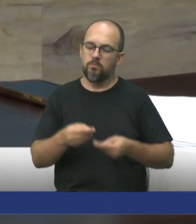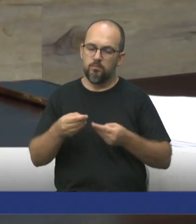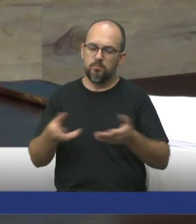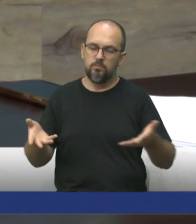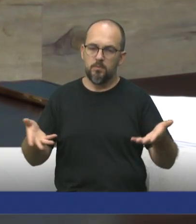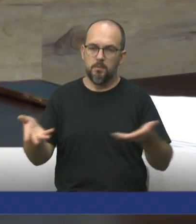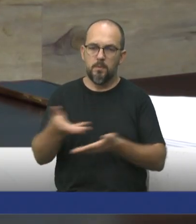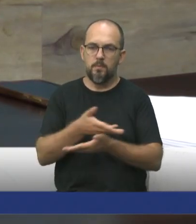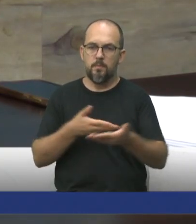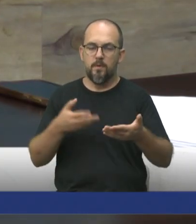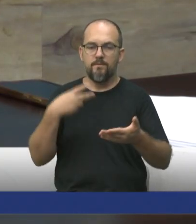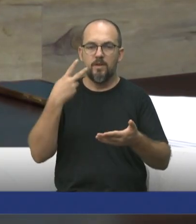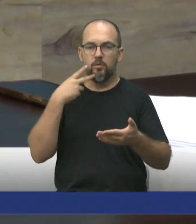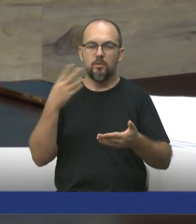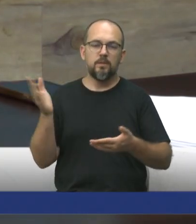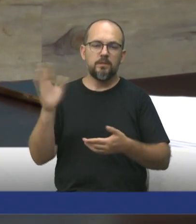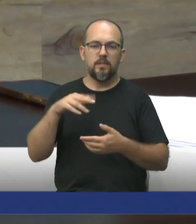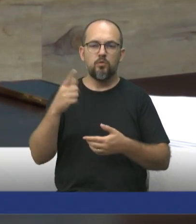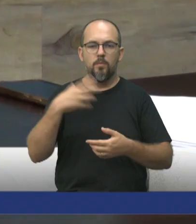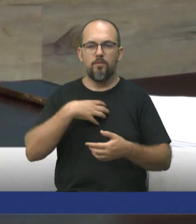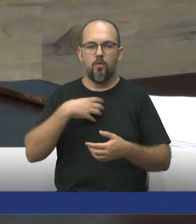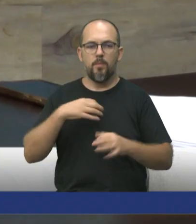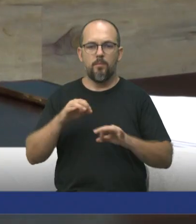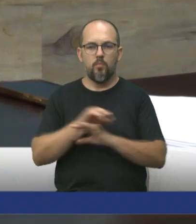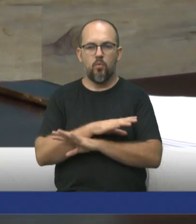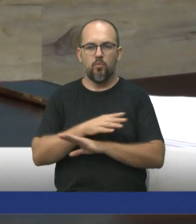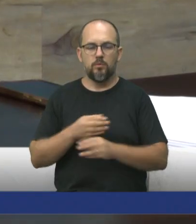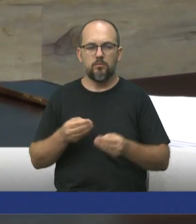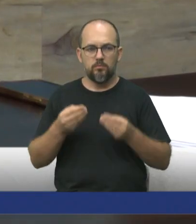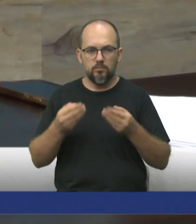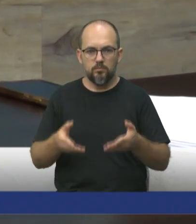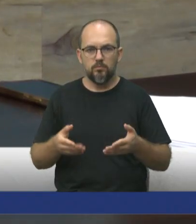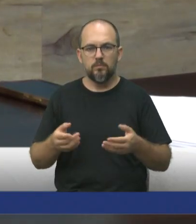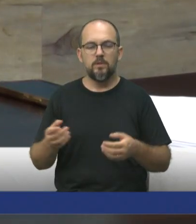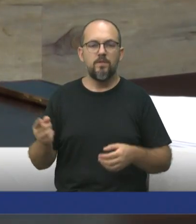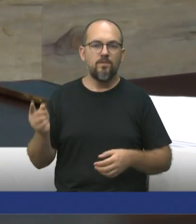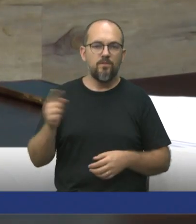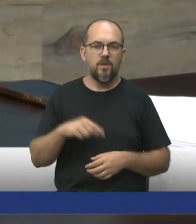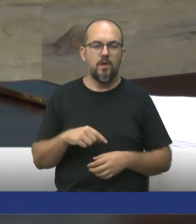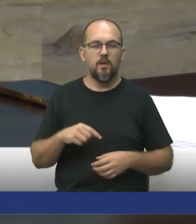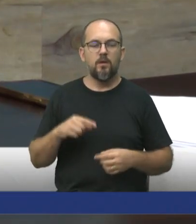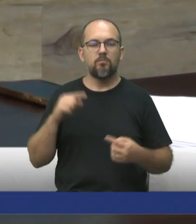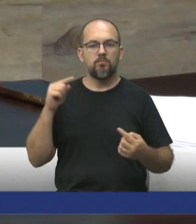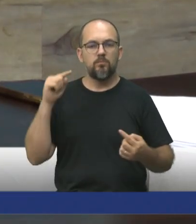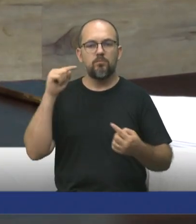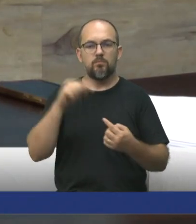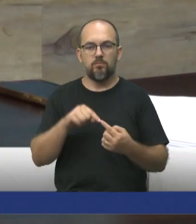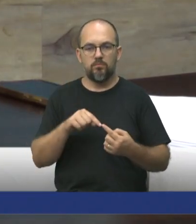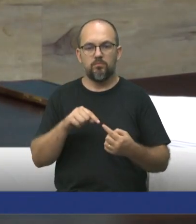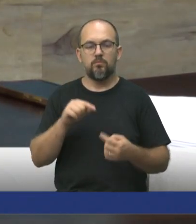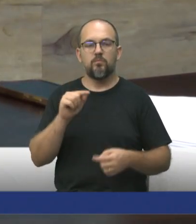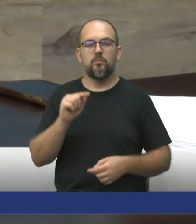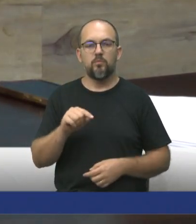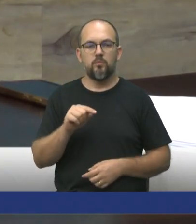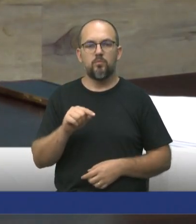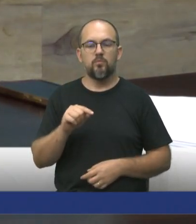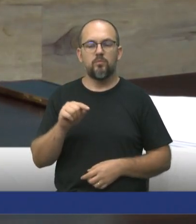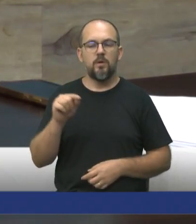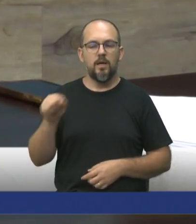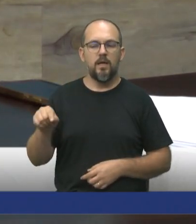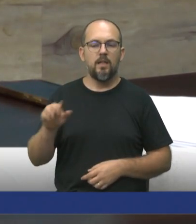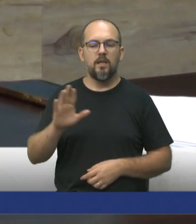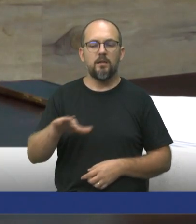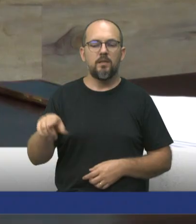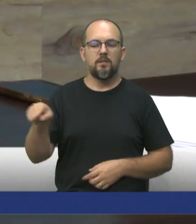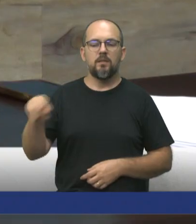vereadores, para a gente trazer de uma forma consistente e que venha ao encontro daquela criança,